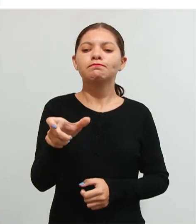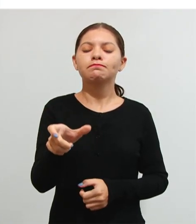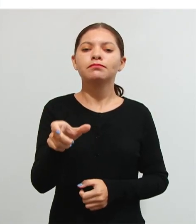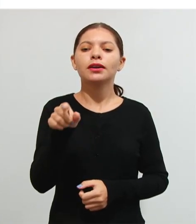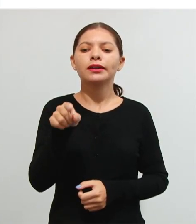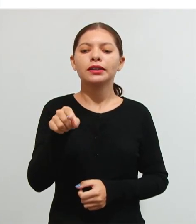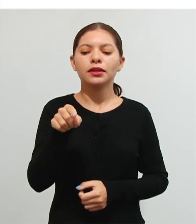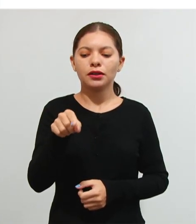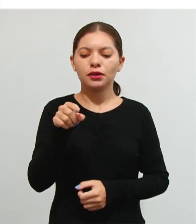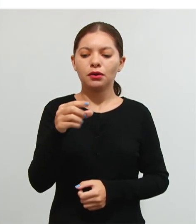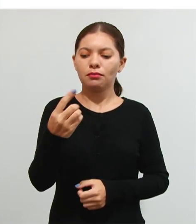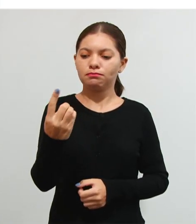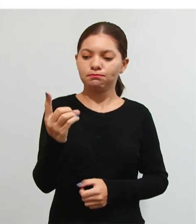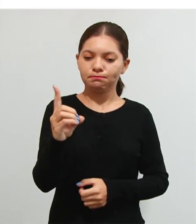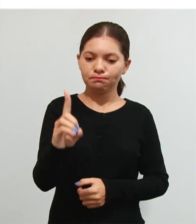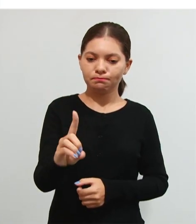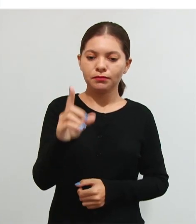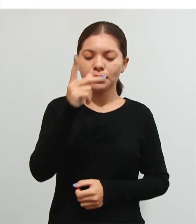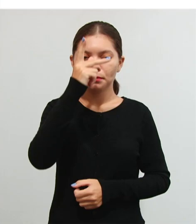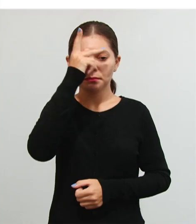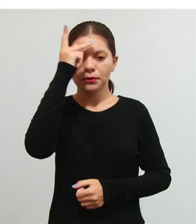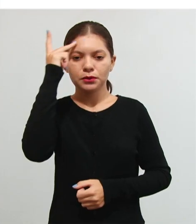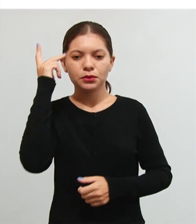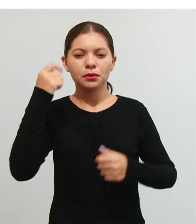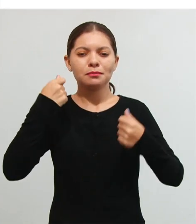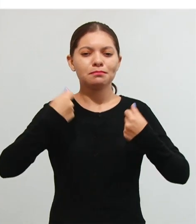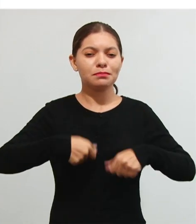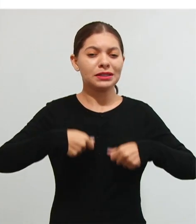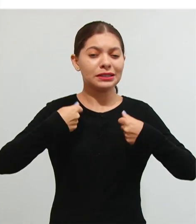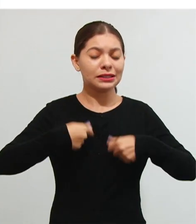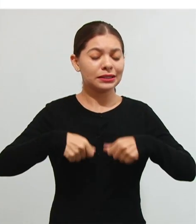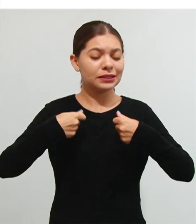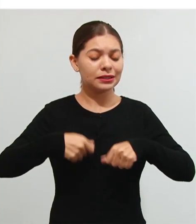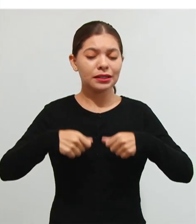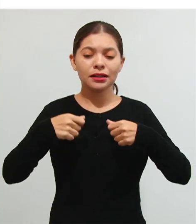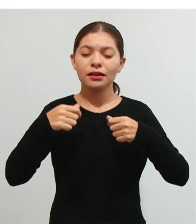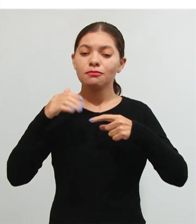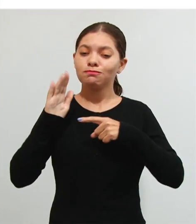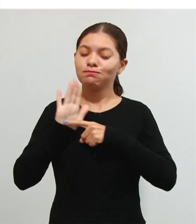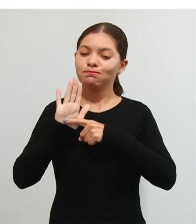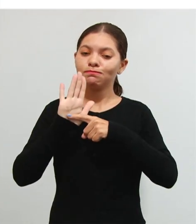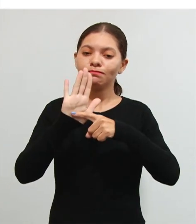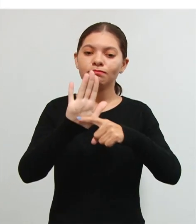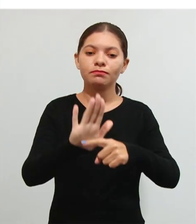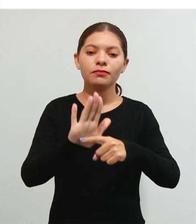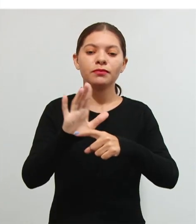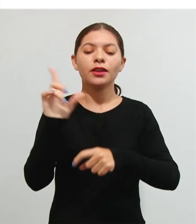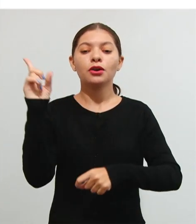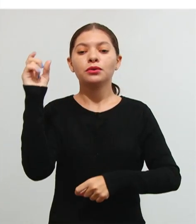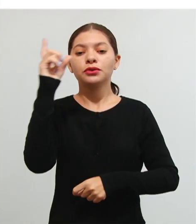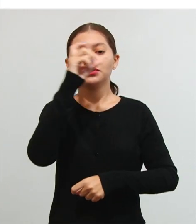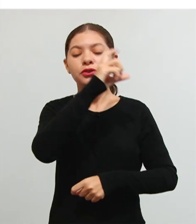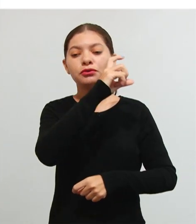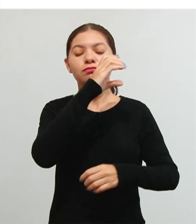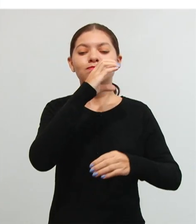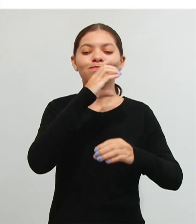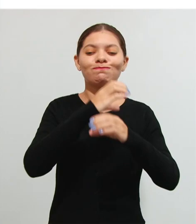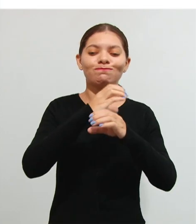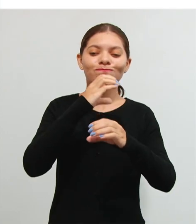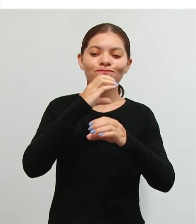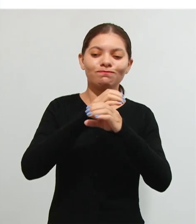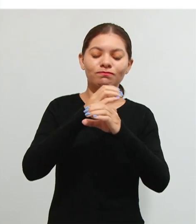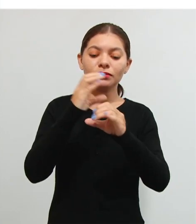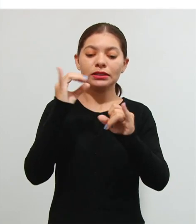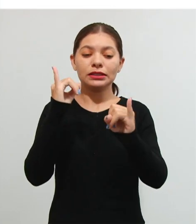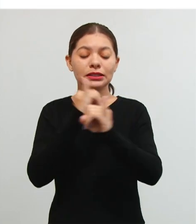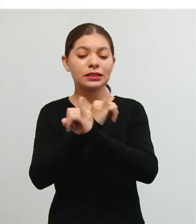e constante suporte. Ele tem um déficit severo de comunicação, de interação, tem uma interação muito